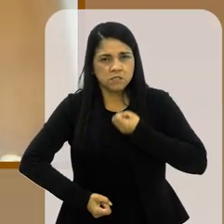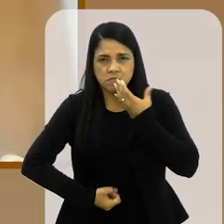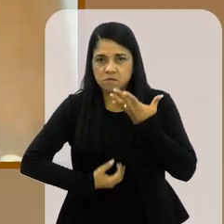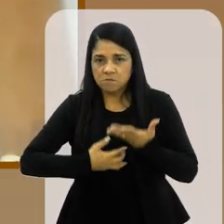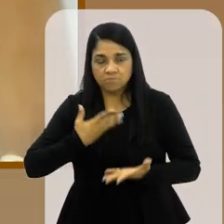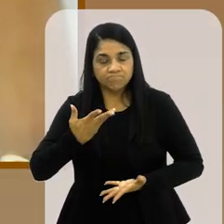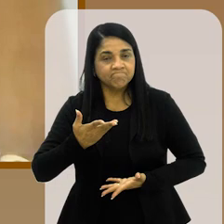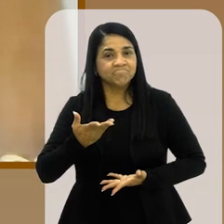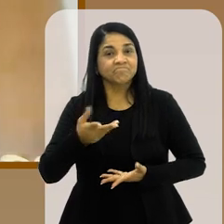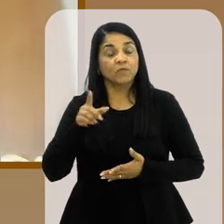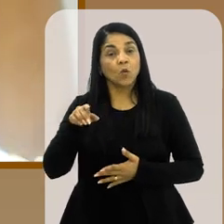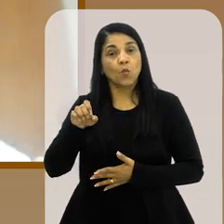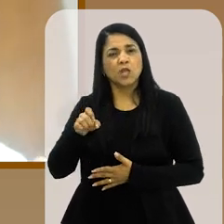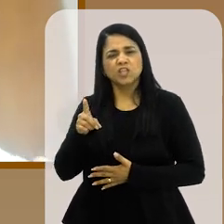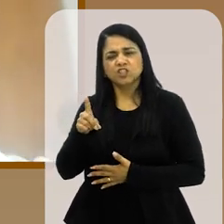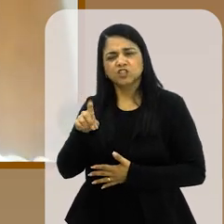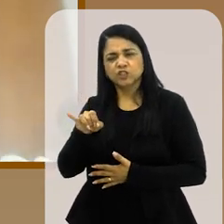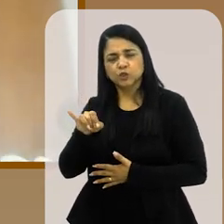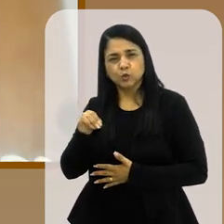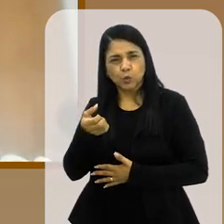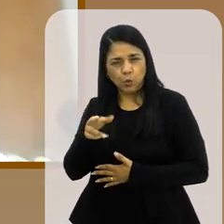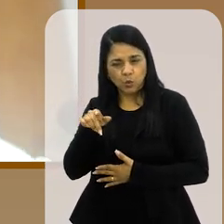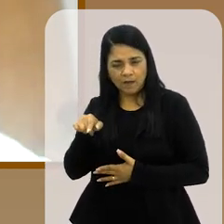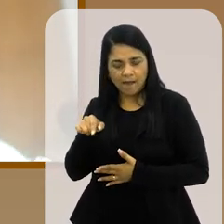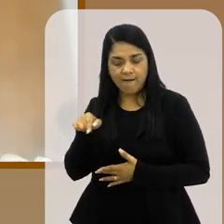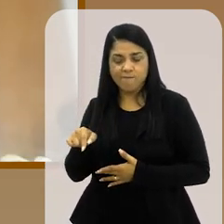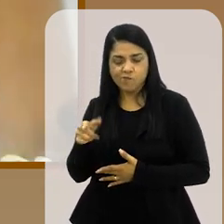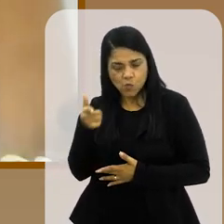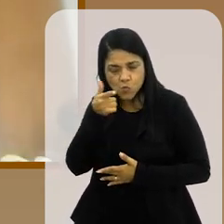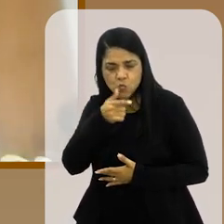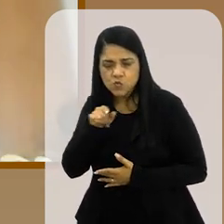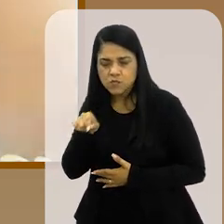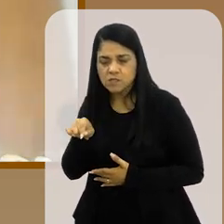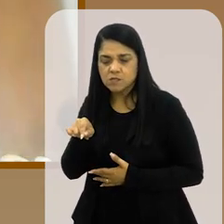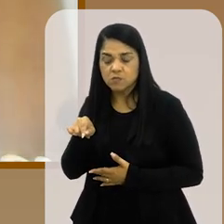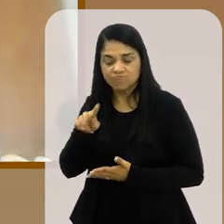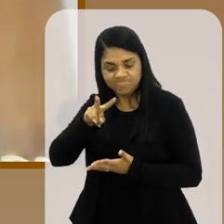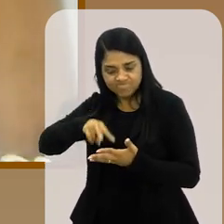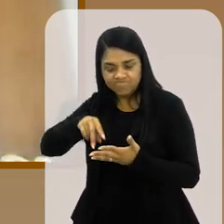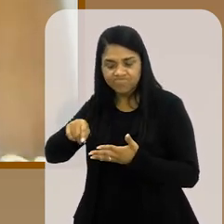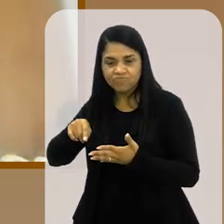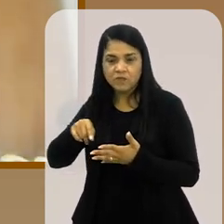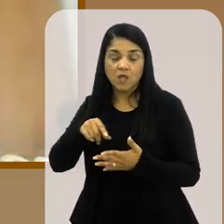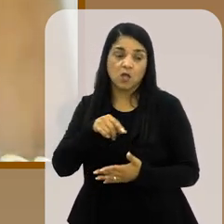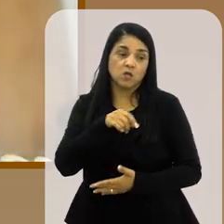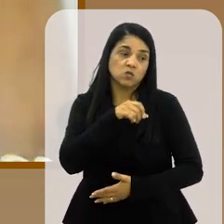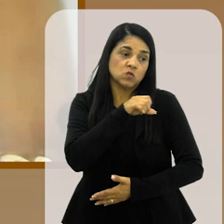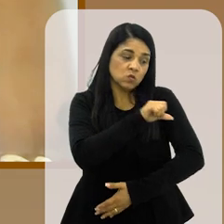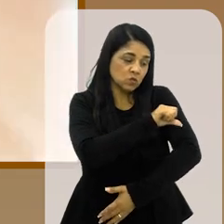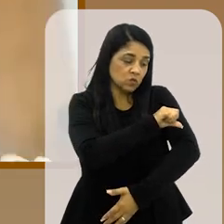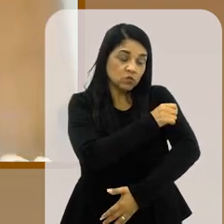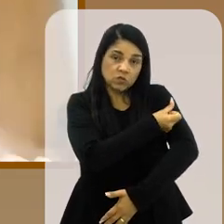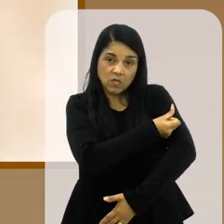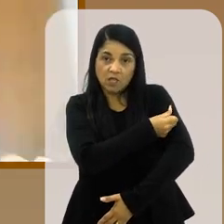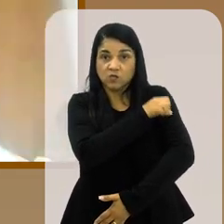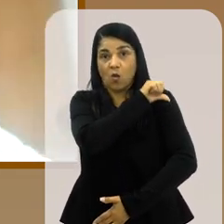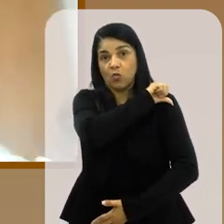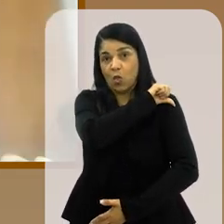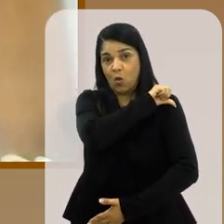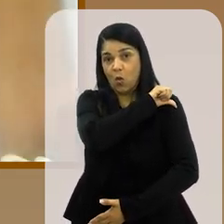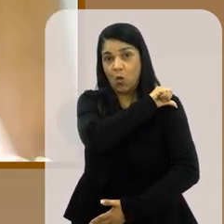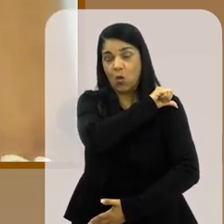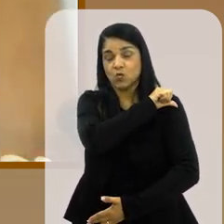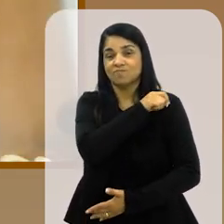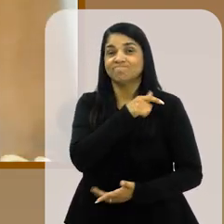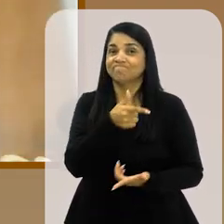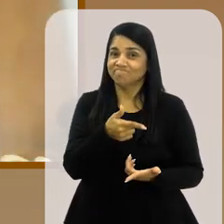editor acha, ah, não, isso daqui eu consigo colocar do sexto ao nono, né? Então, vai do sexto ao